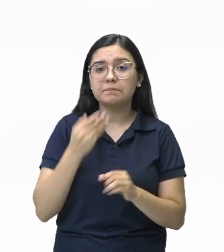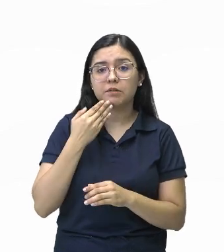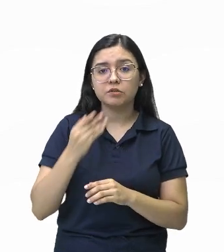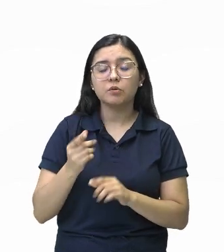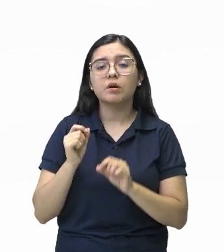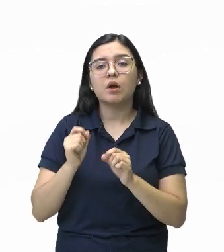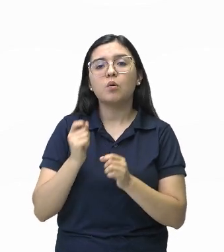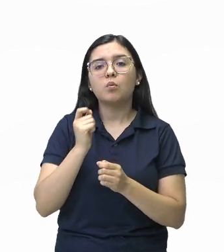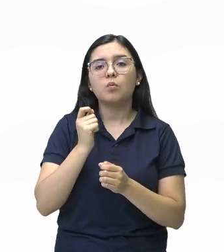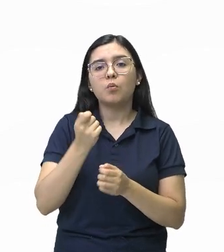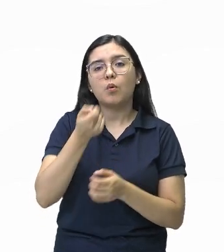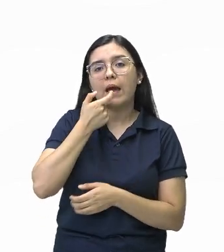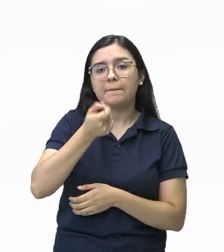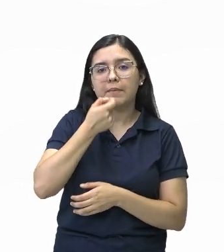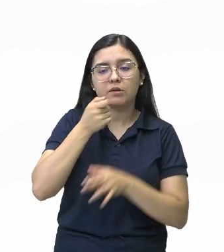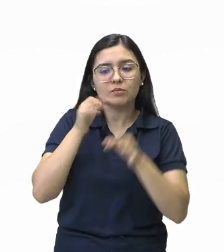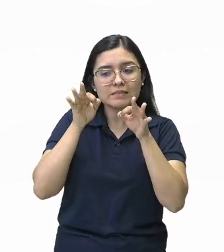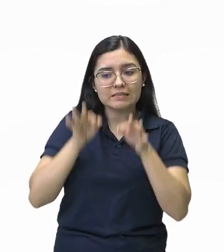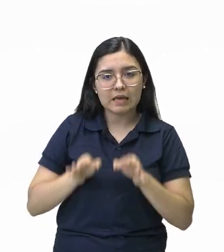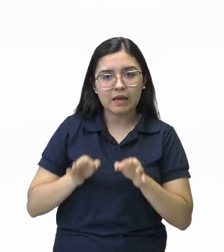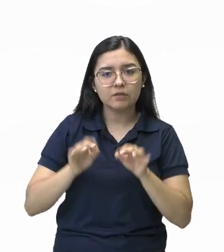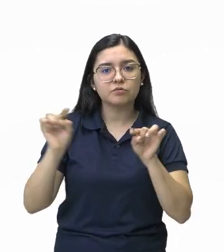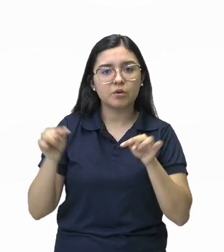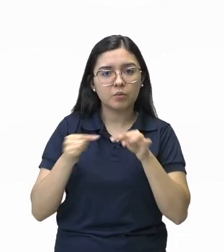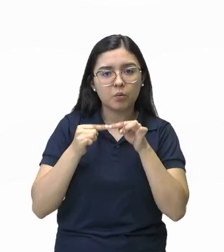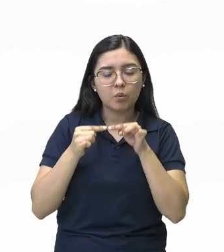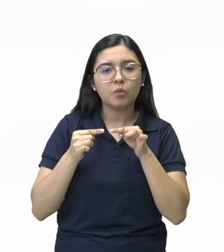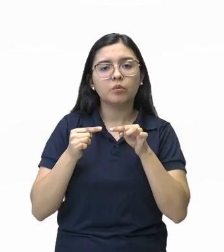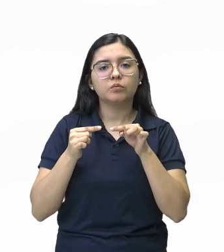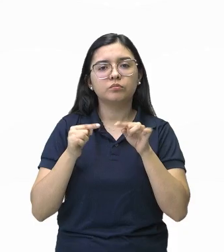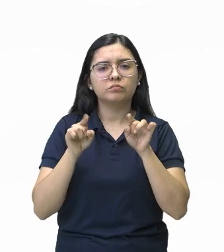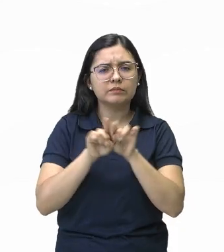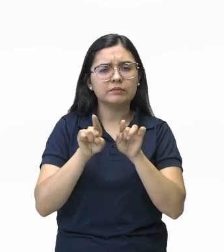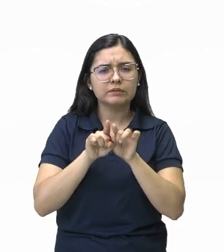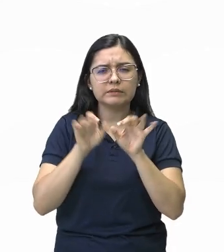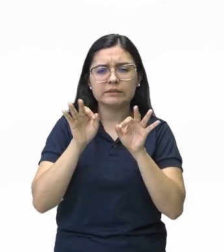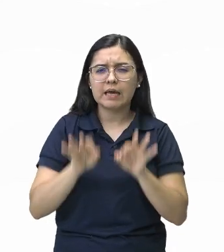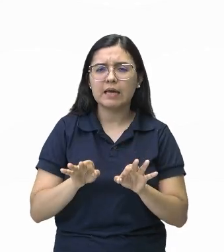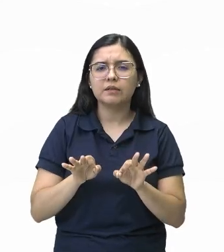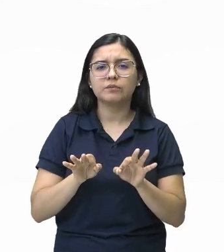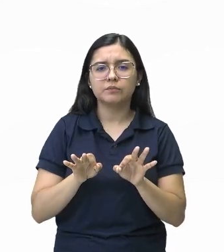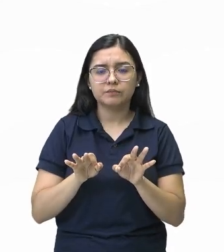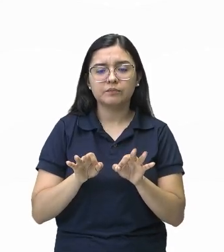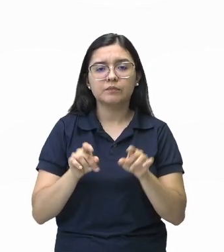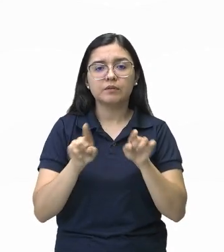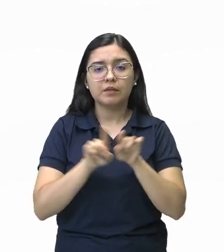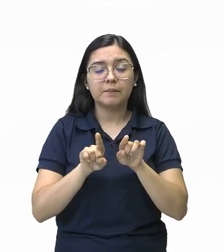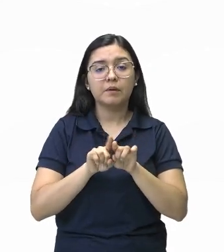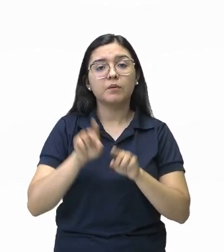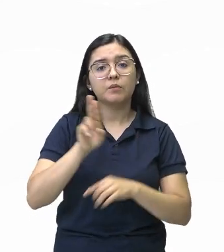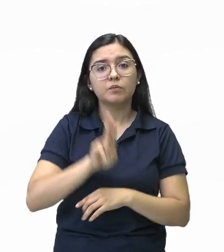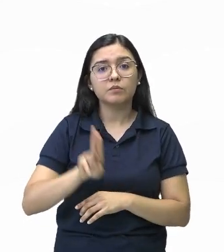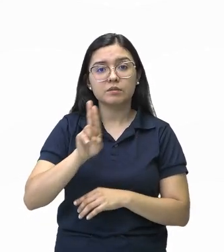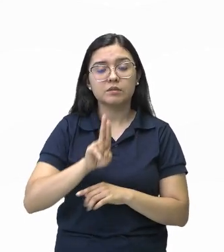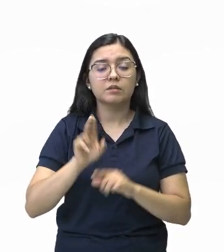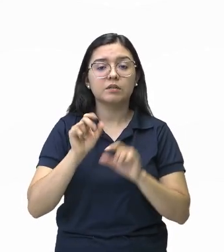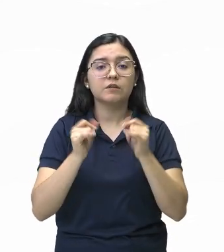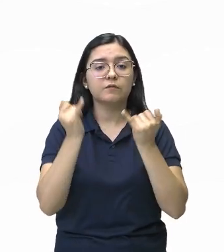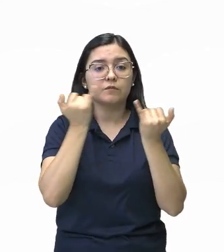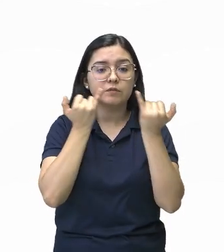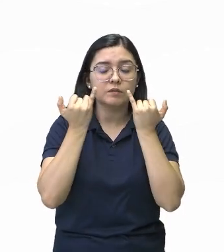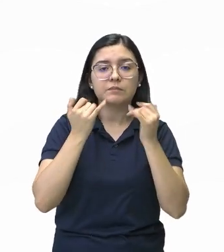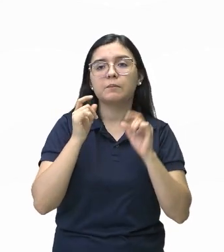medicamento controlado, né, com toda a sua quantidade, tudo bem calculado. Às vezes utiliza informações